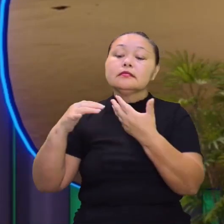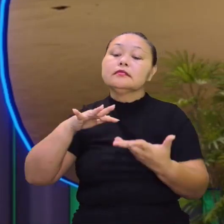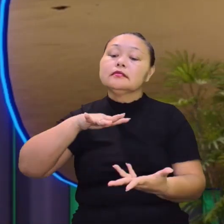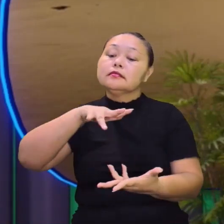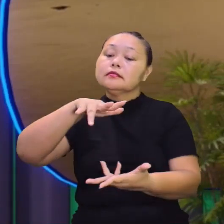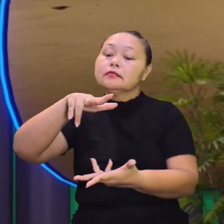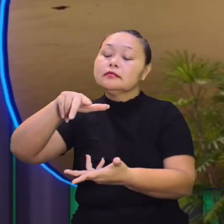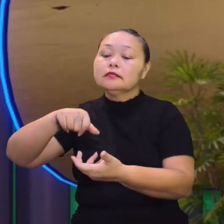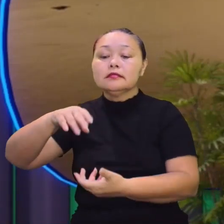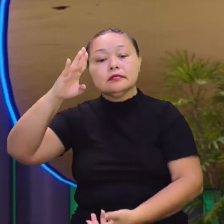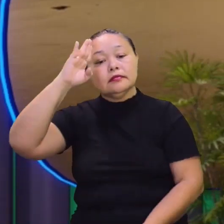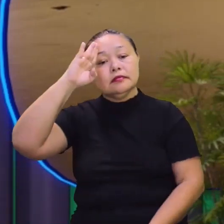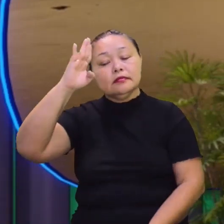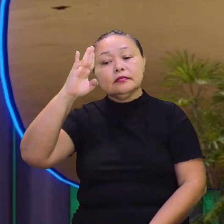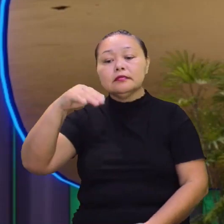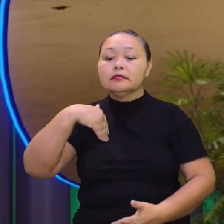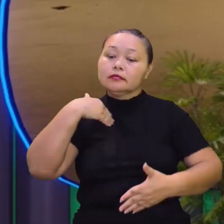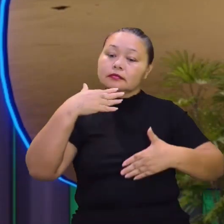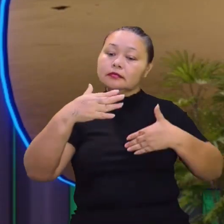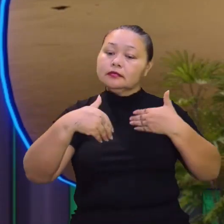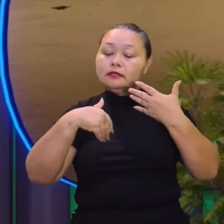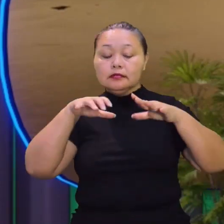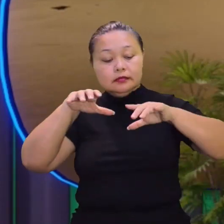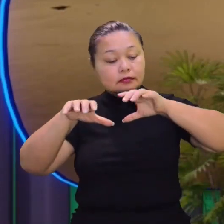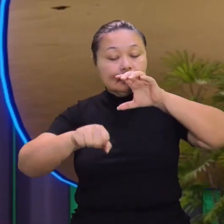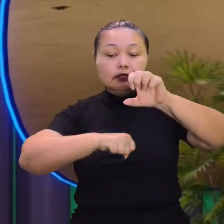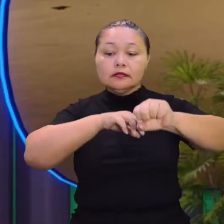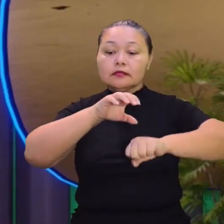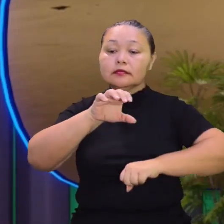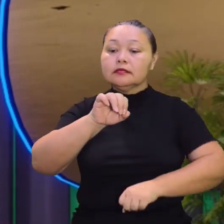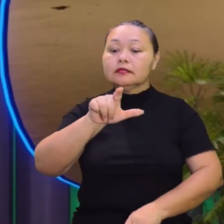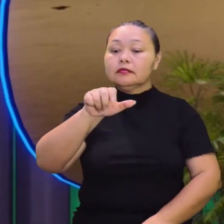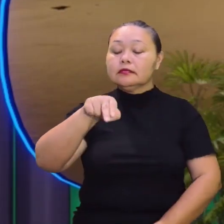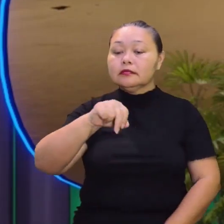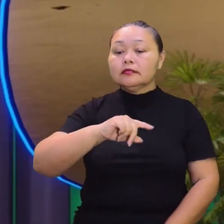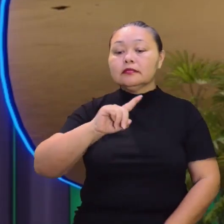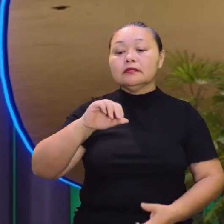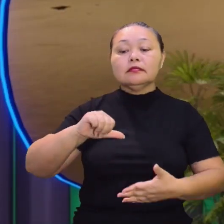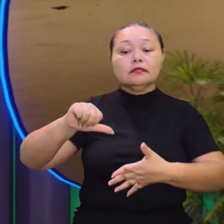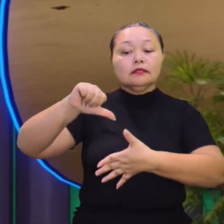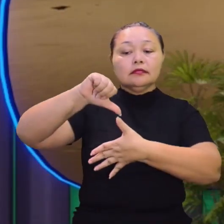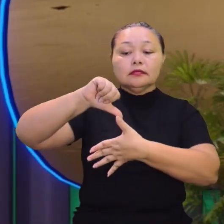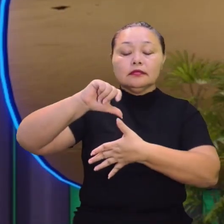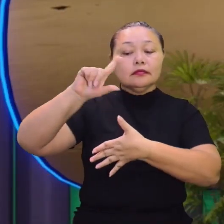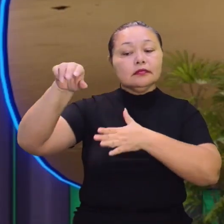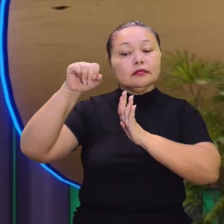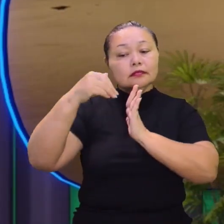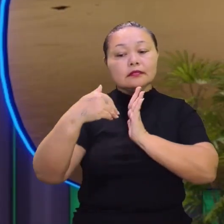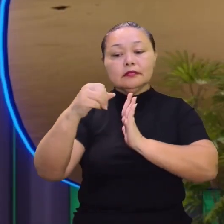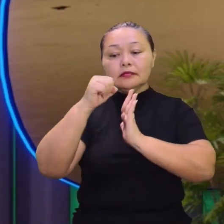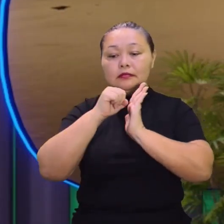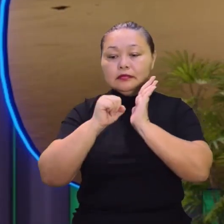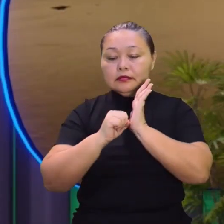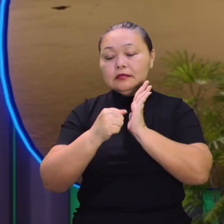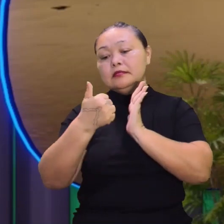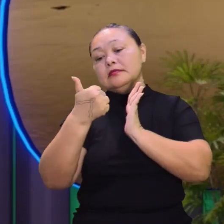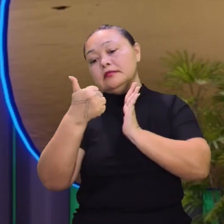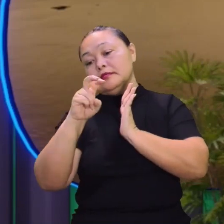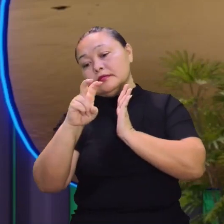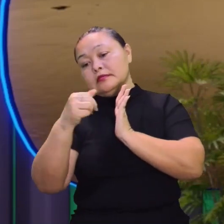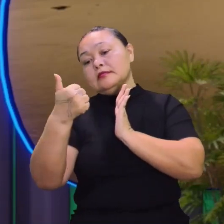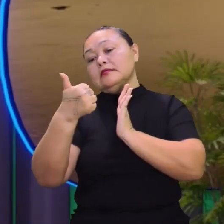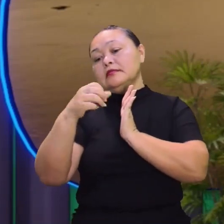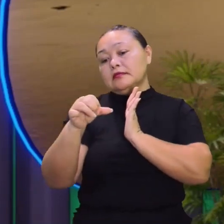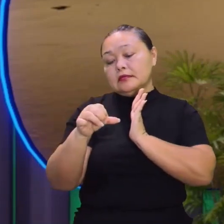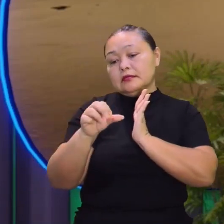nível mundial, principalmente no processo de colonização aqui da América a partir do século XV, XVI,